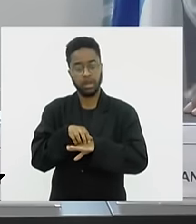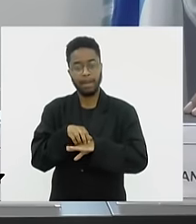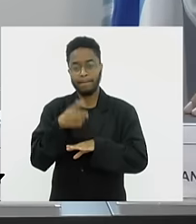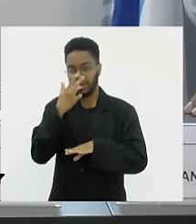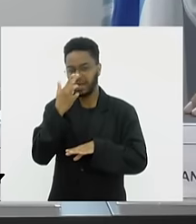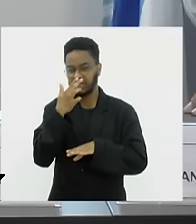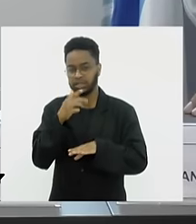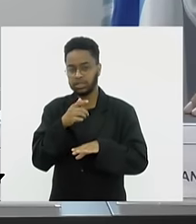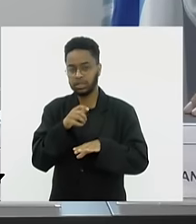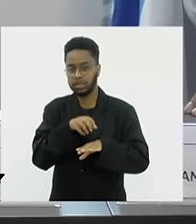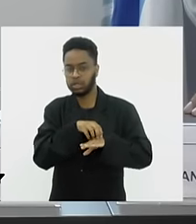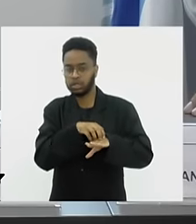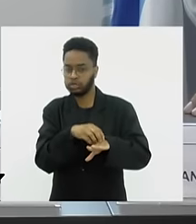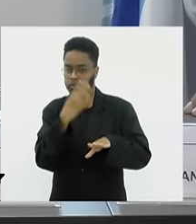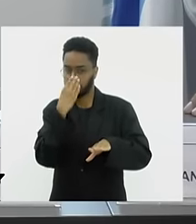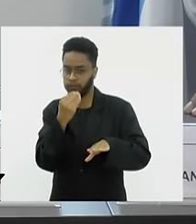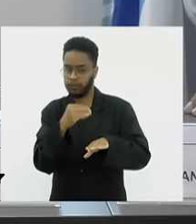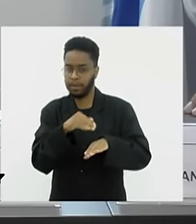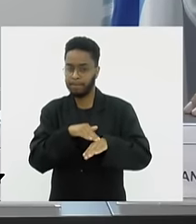empresas de ônibus, concorda?